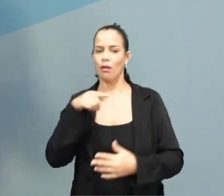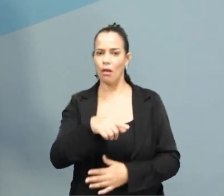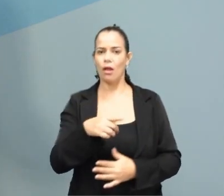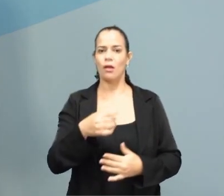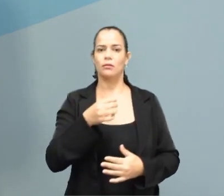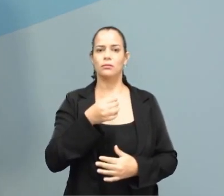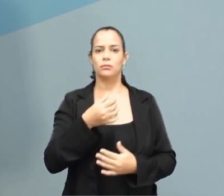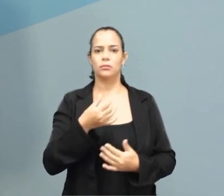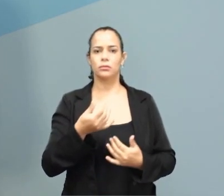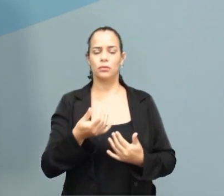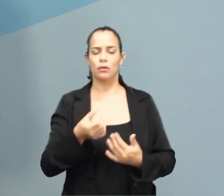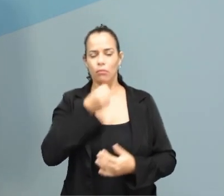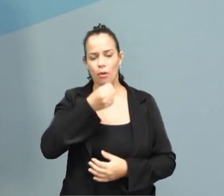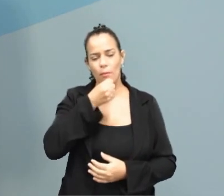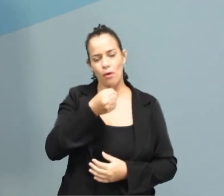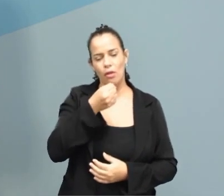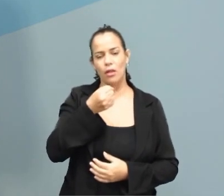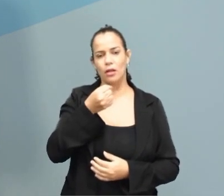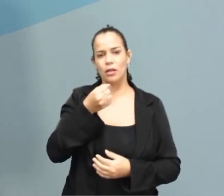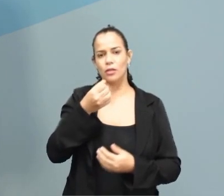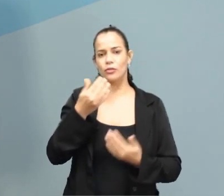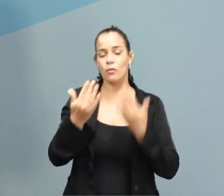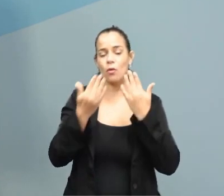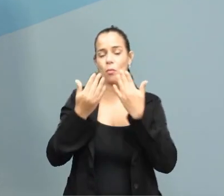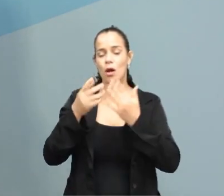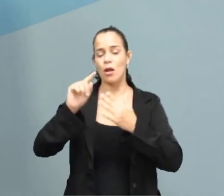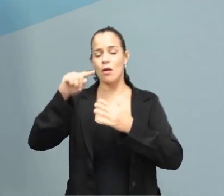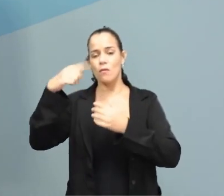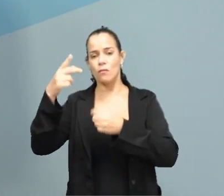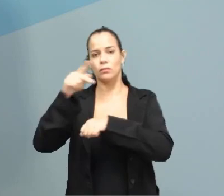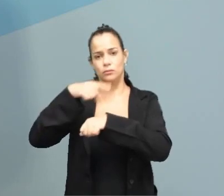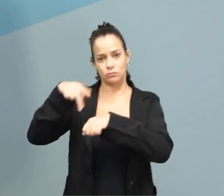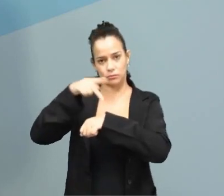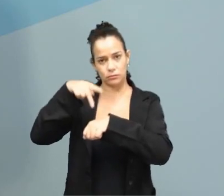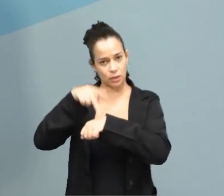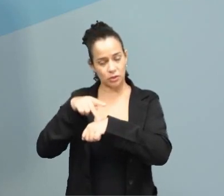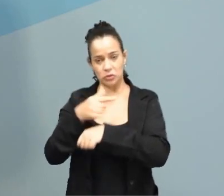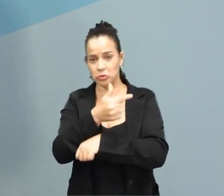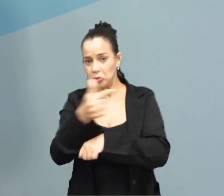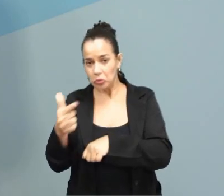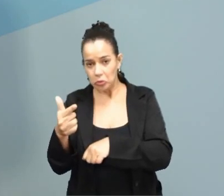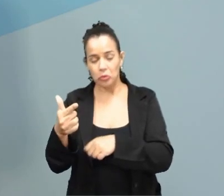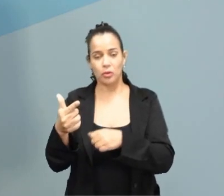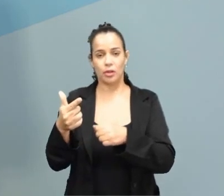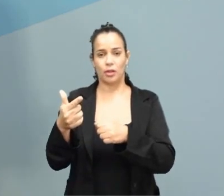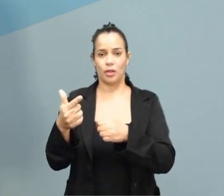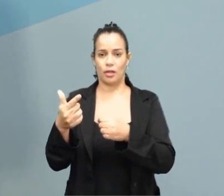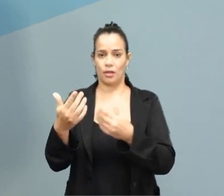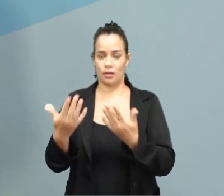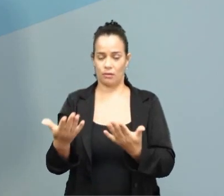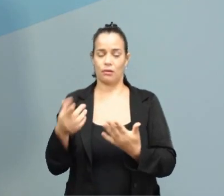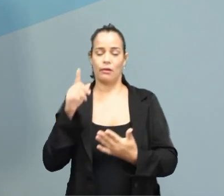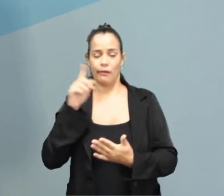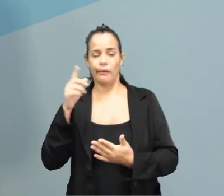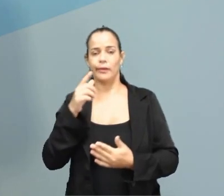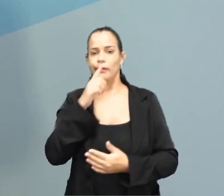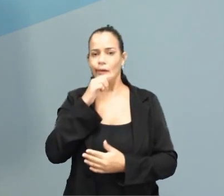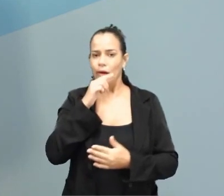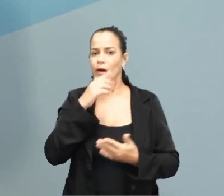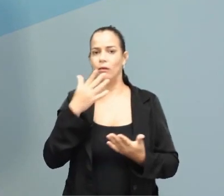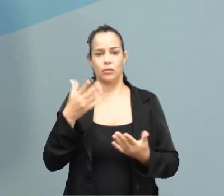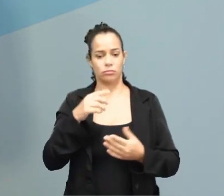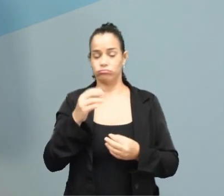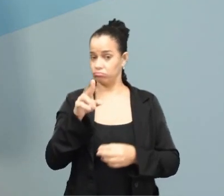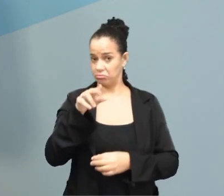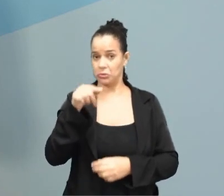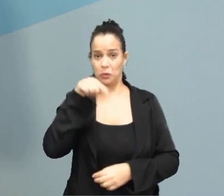outros países, onde, na verdade, não tem tanta riqueza de água abundante. E aí vai mostrar gráficos em termos percentuais. Então, a gente